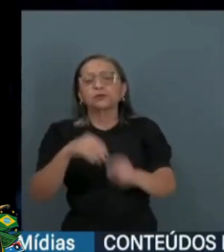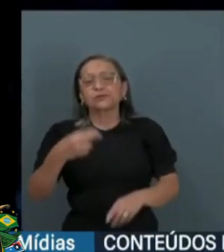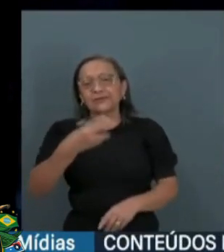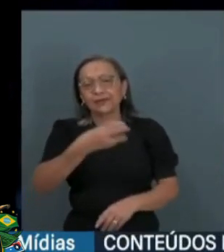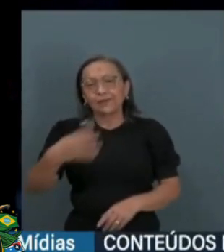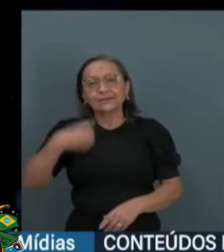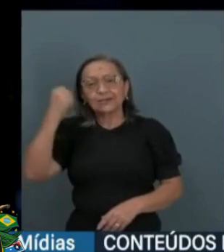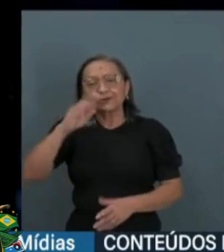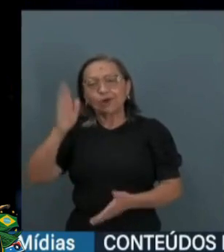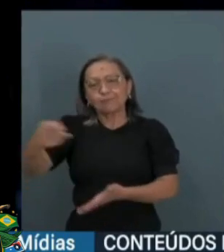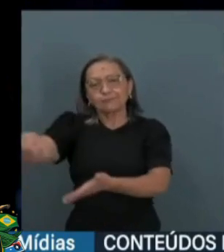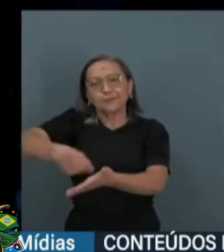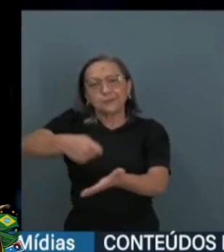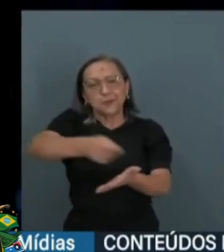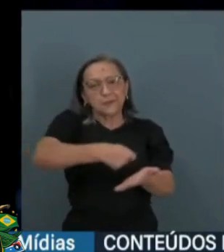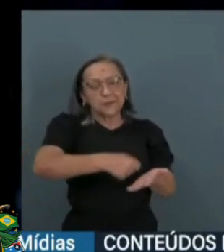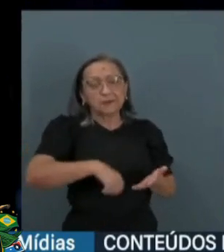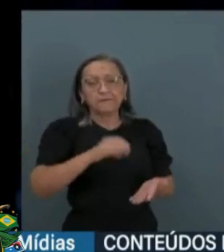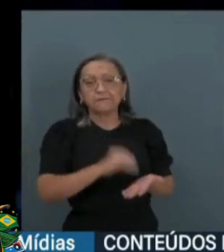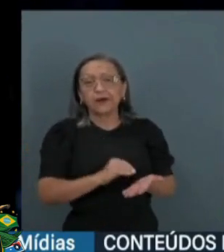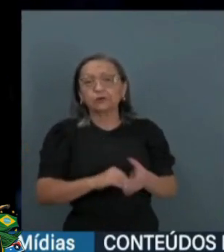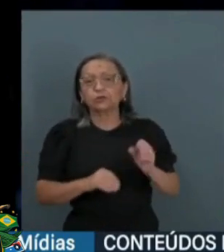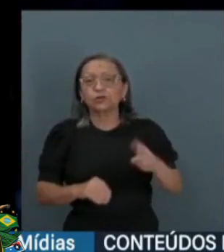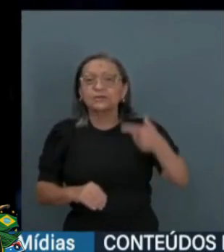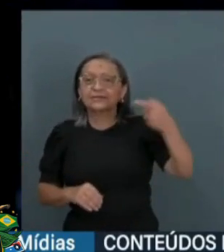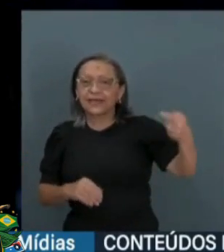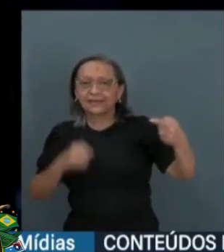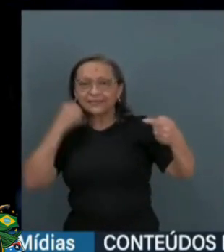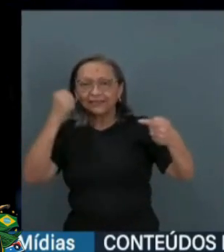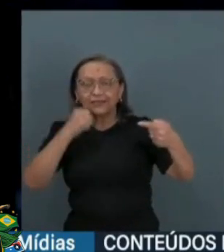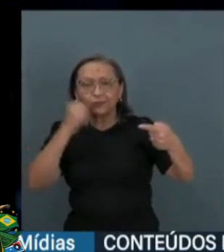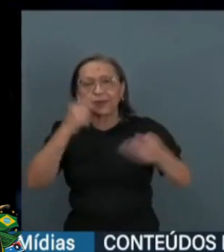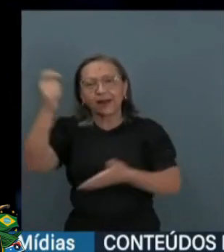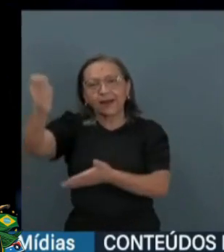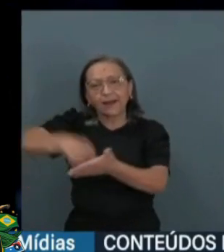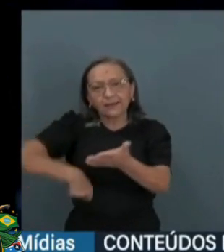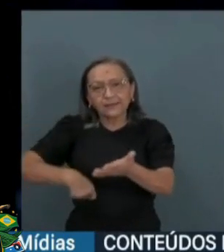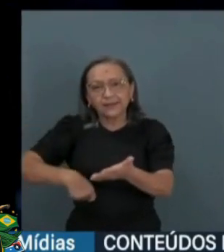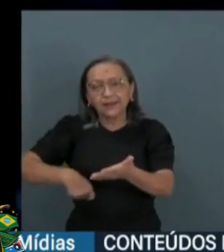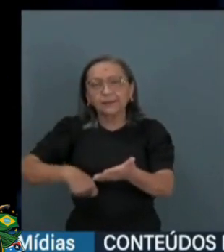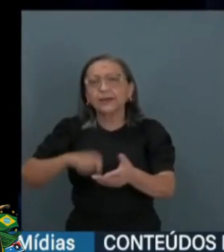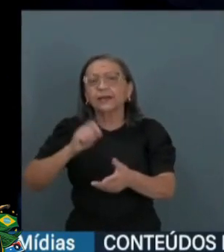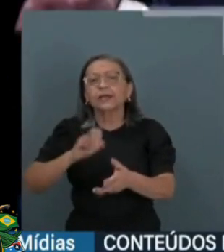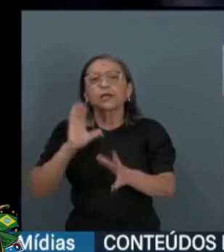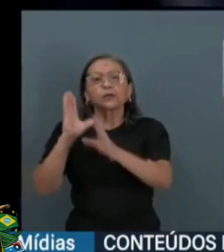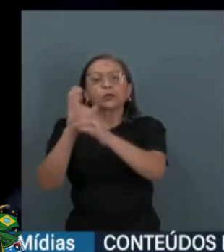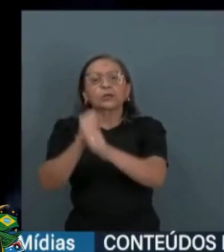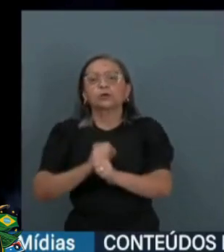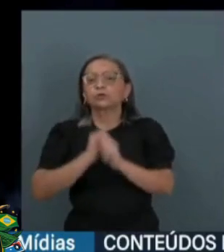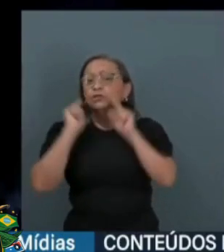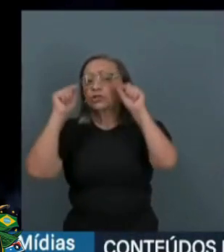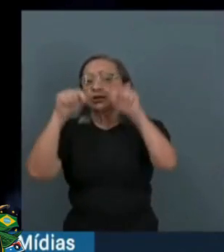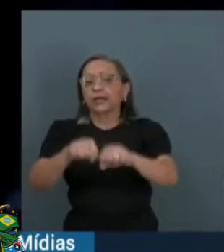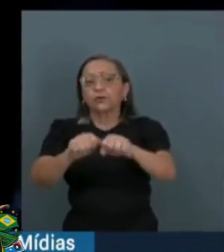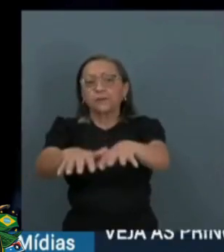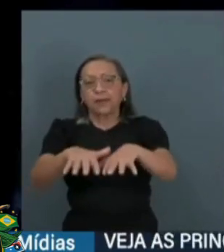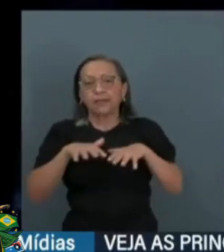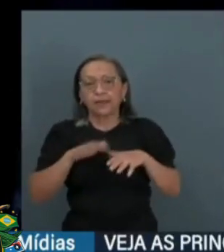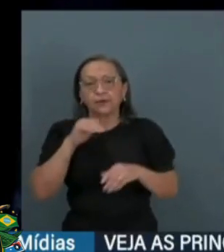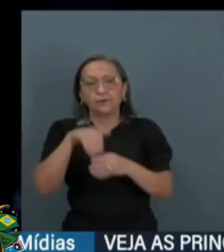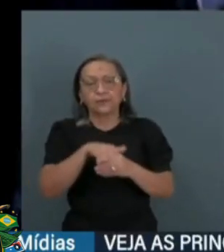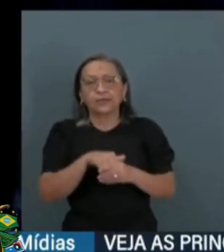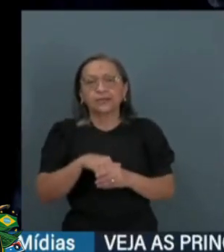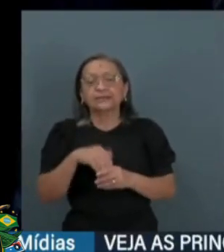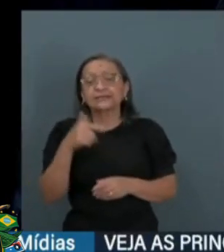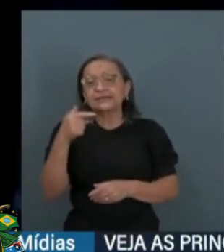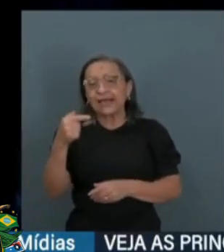assinaram, faltam apenas 7 senadores para assinar, para que já venha direto para o plenário ser votado.